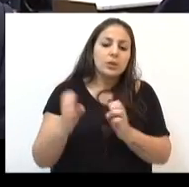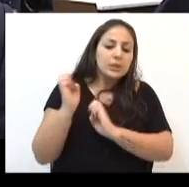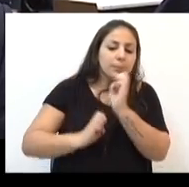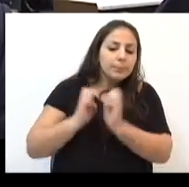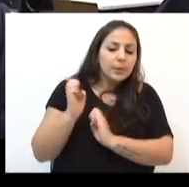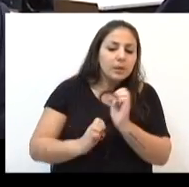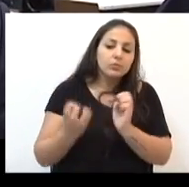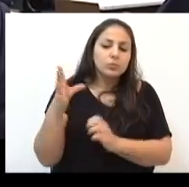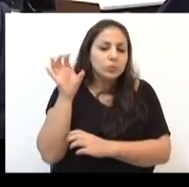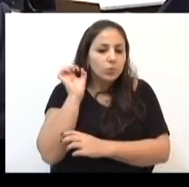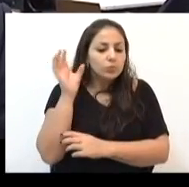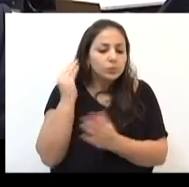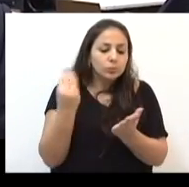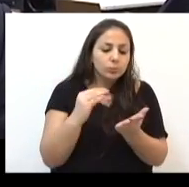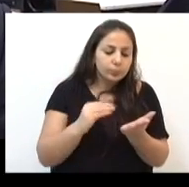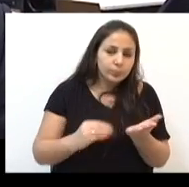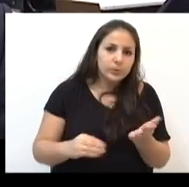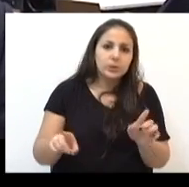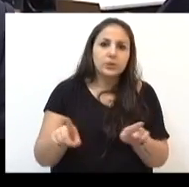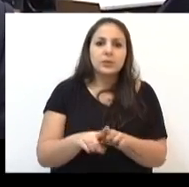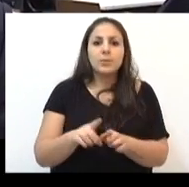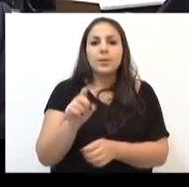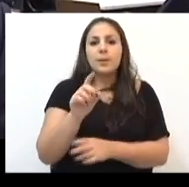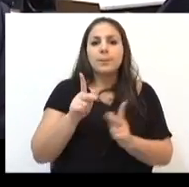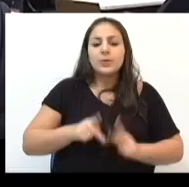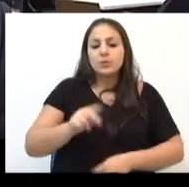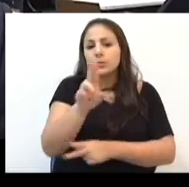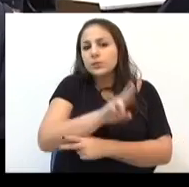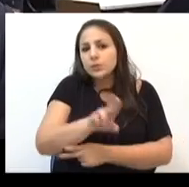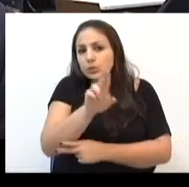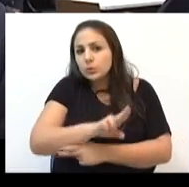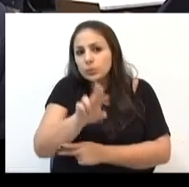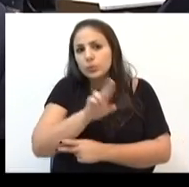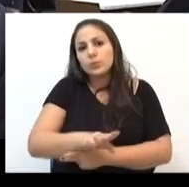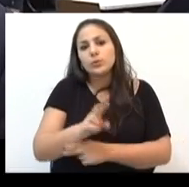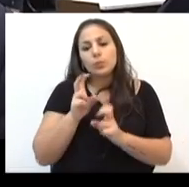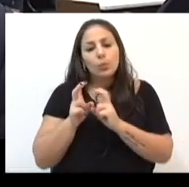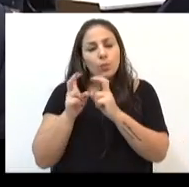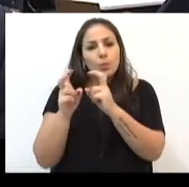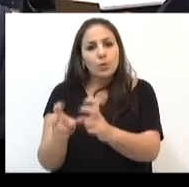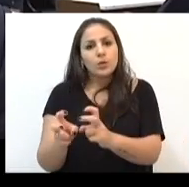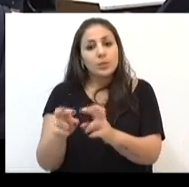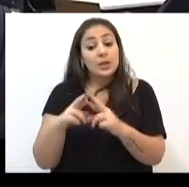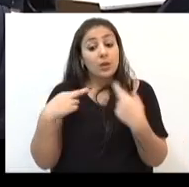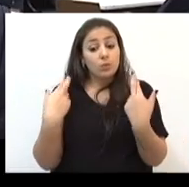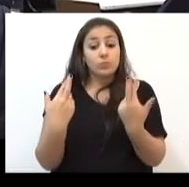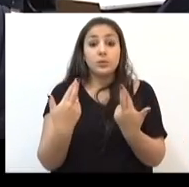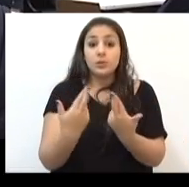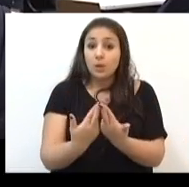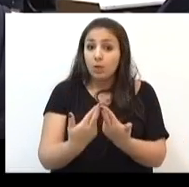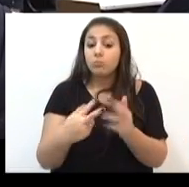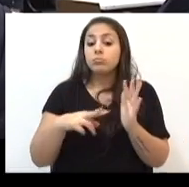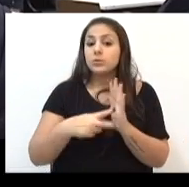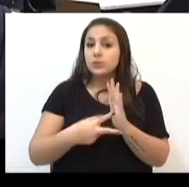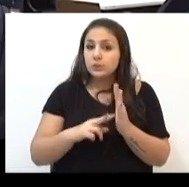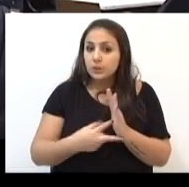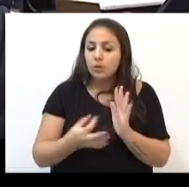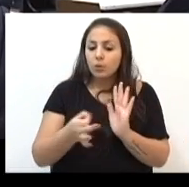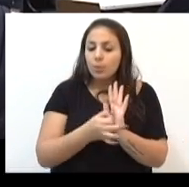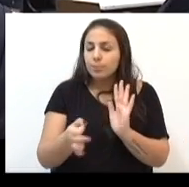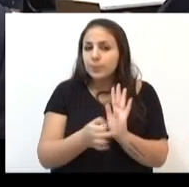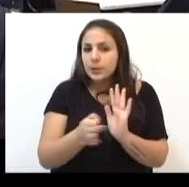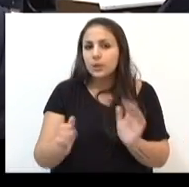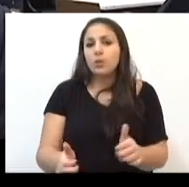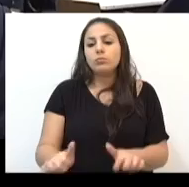empresas e ou os representantes das empresas, né, os usuários. Quer dizer, tem sido reuniões bem expressivas, bem significativas, com opiniões